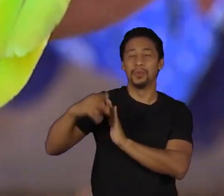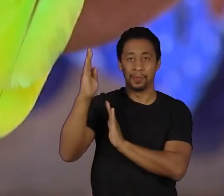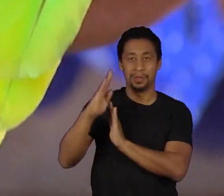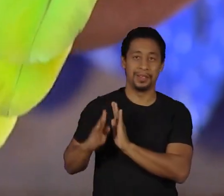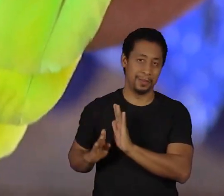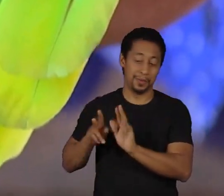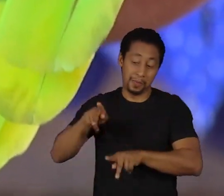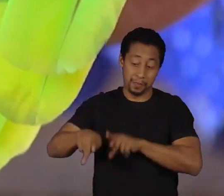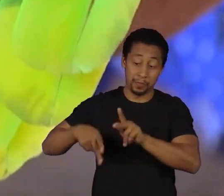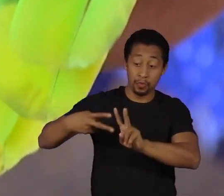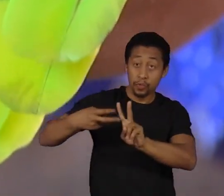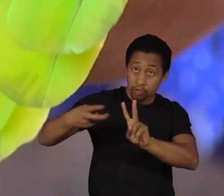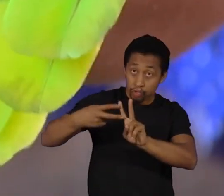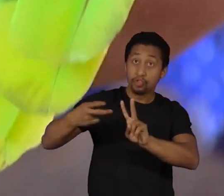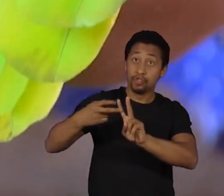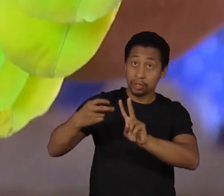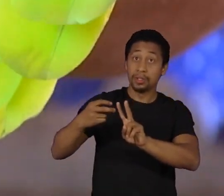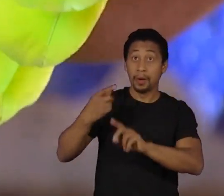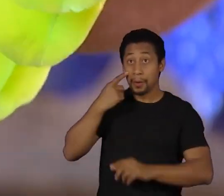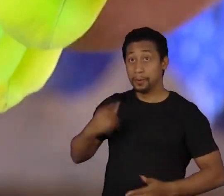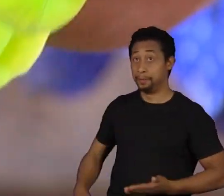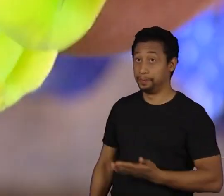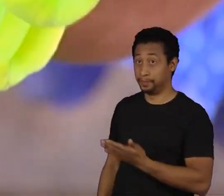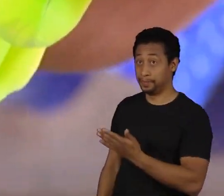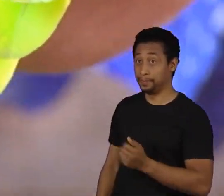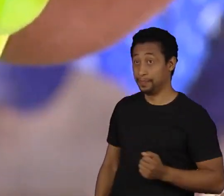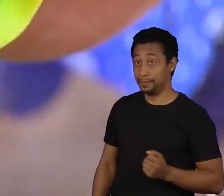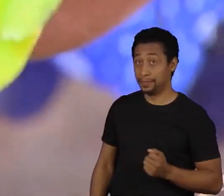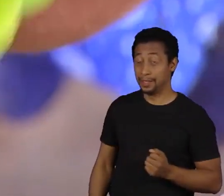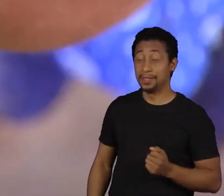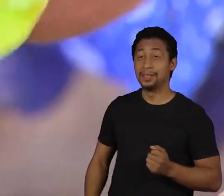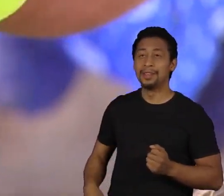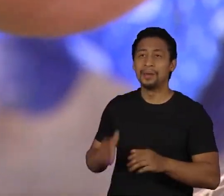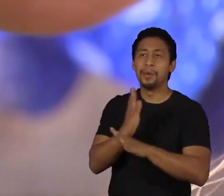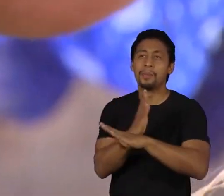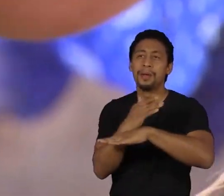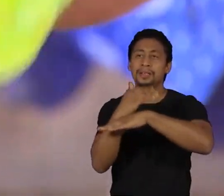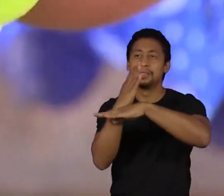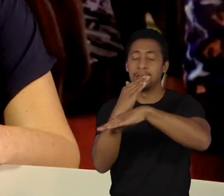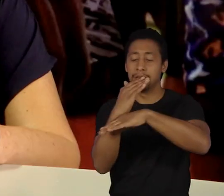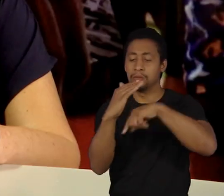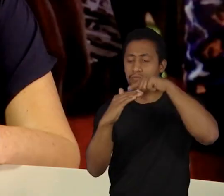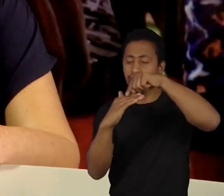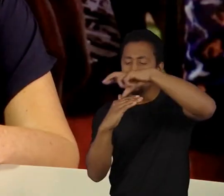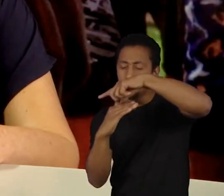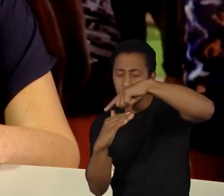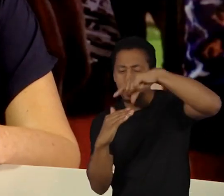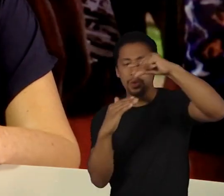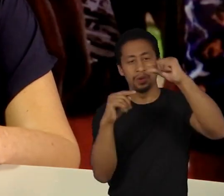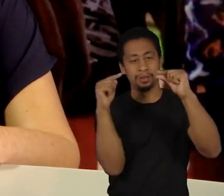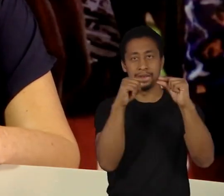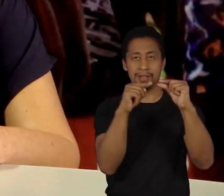que eles comparam a plumária Kaapor como joias mesmo, joias de pena. Então é